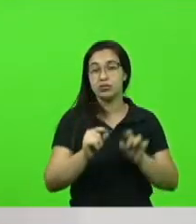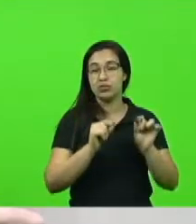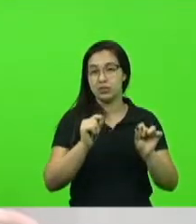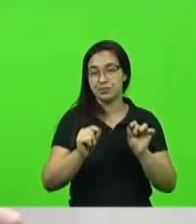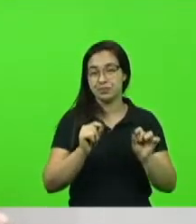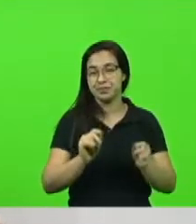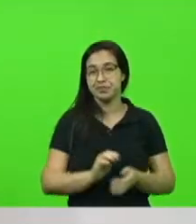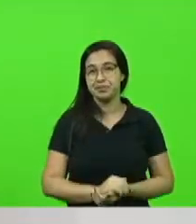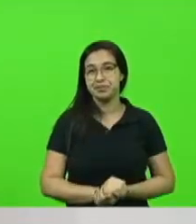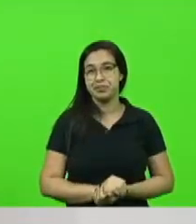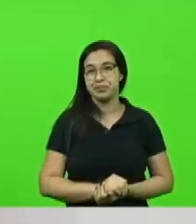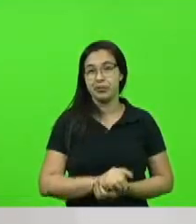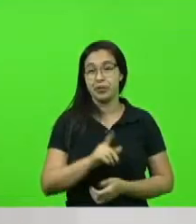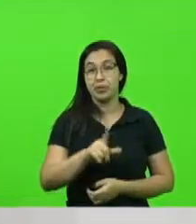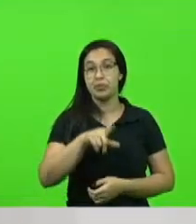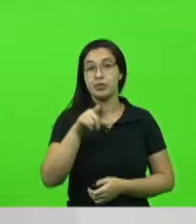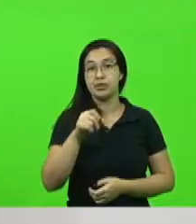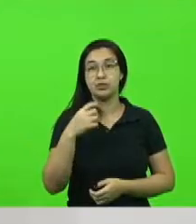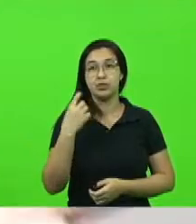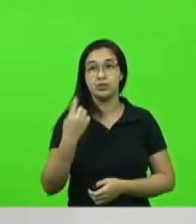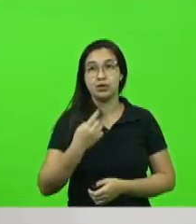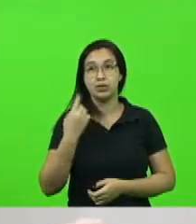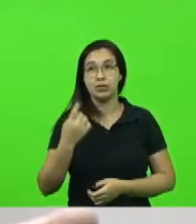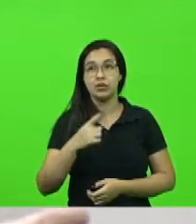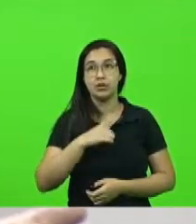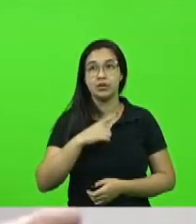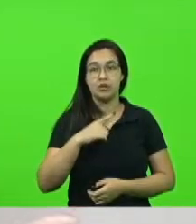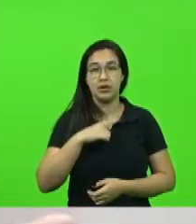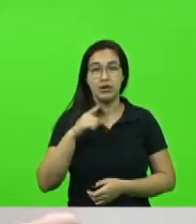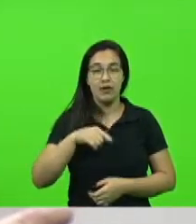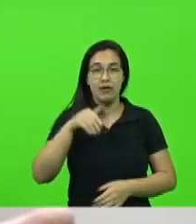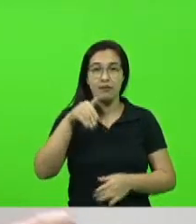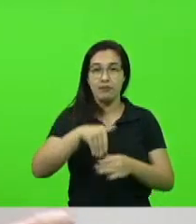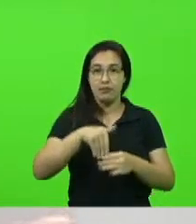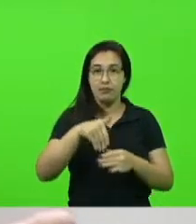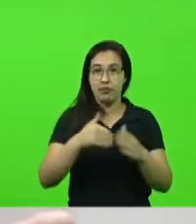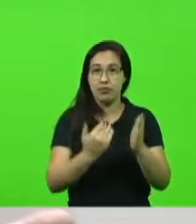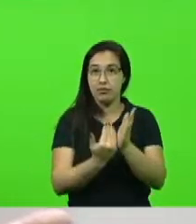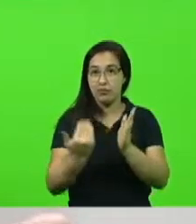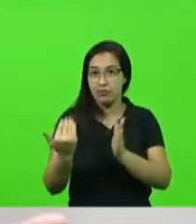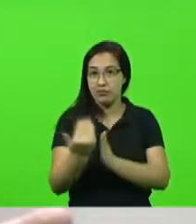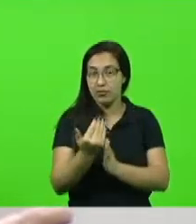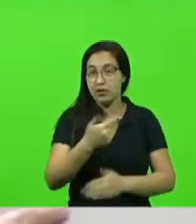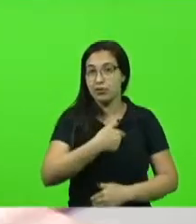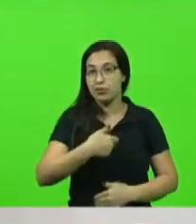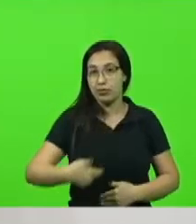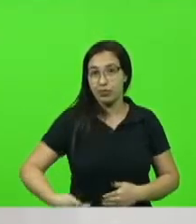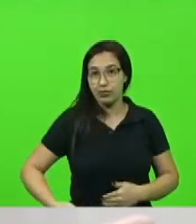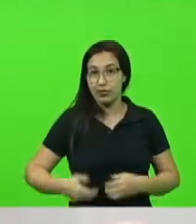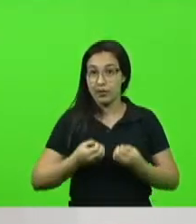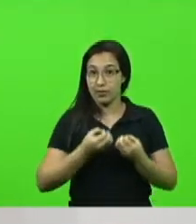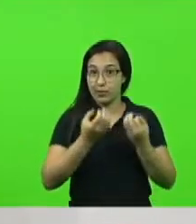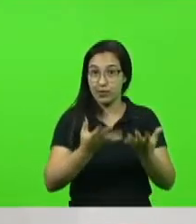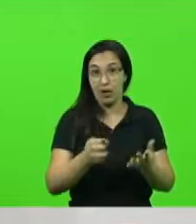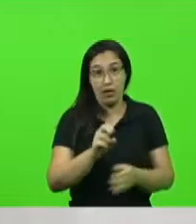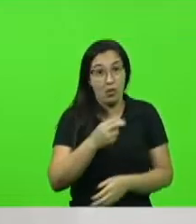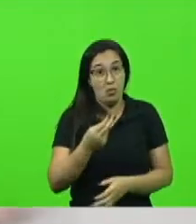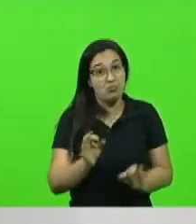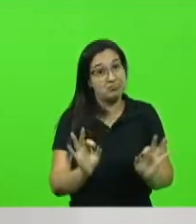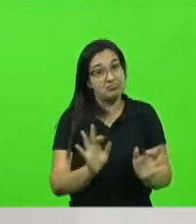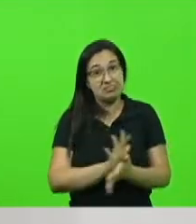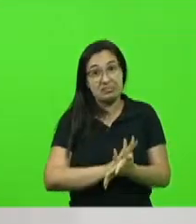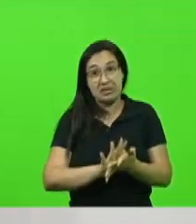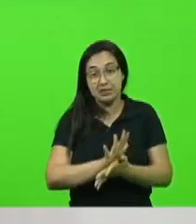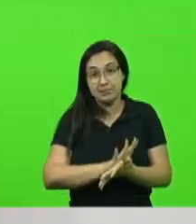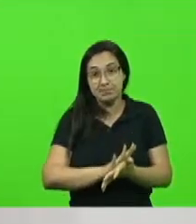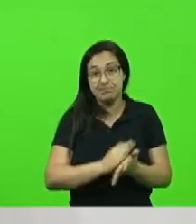a opção que os deputados tinham era votar o aumento que o governo oferecia ou nada. O